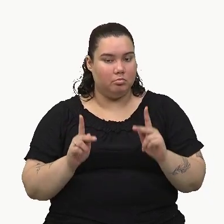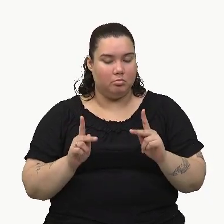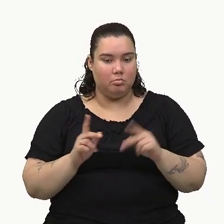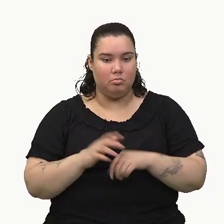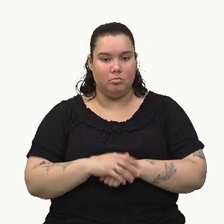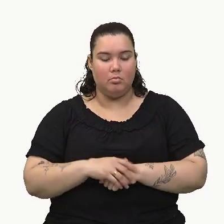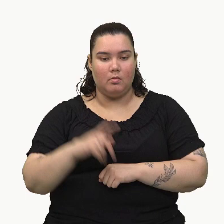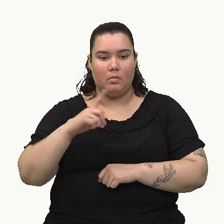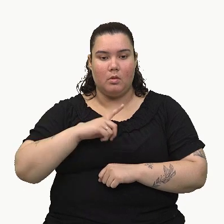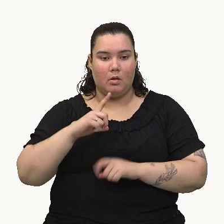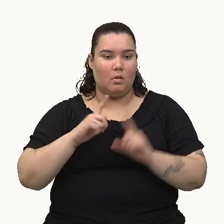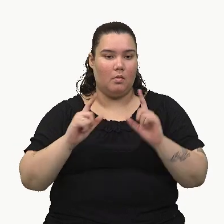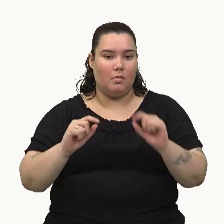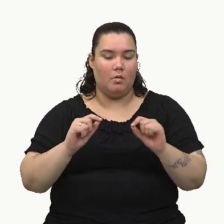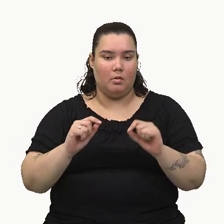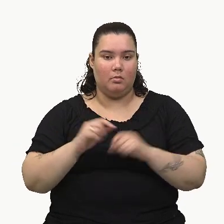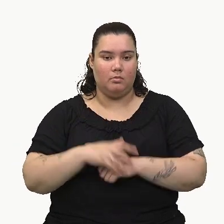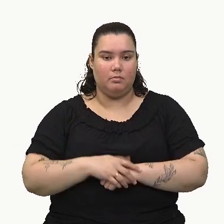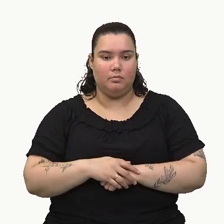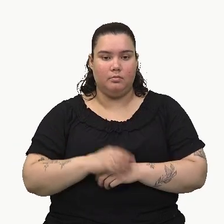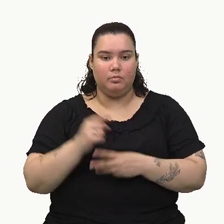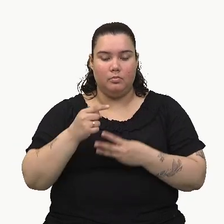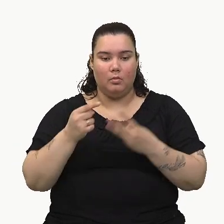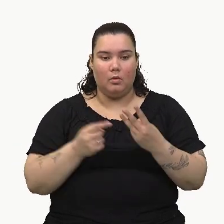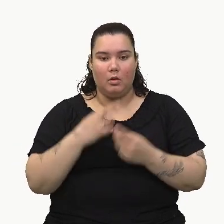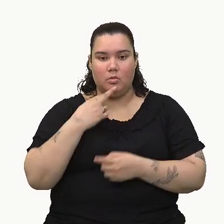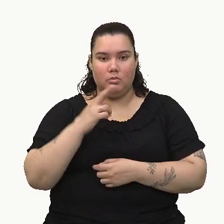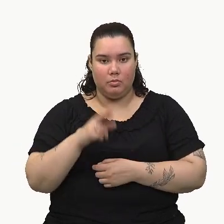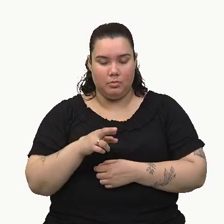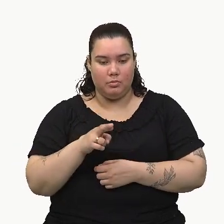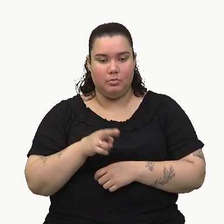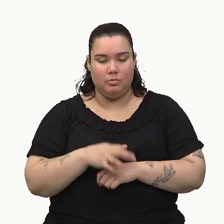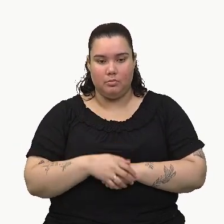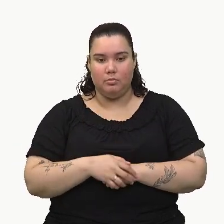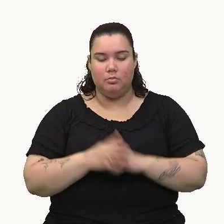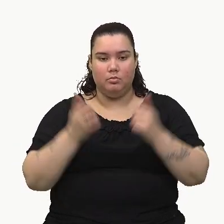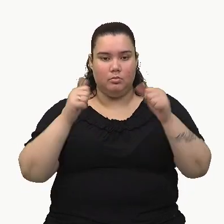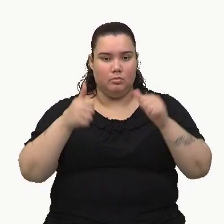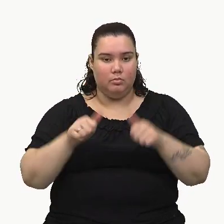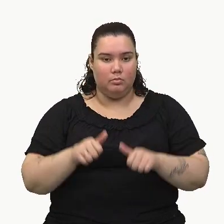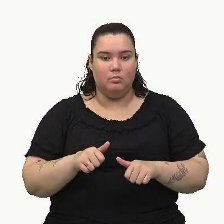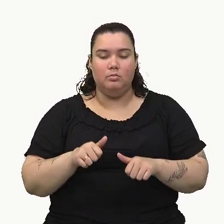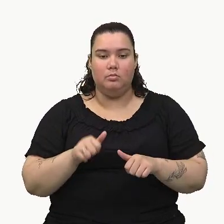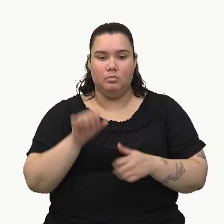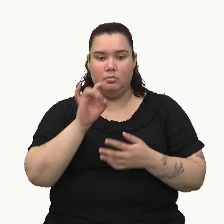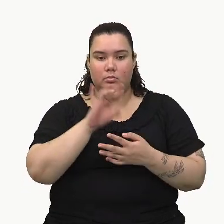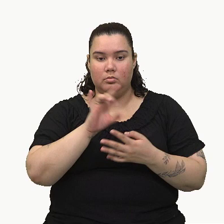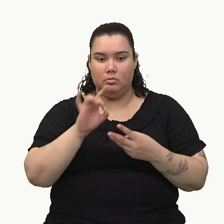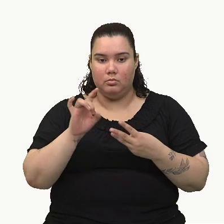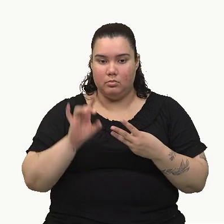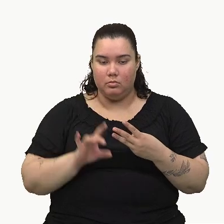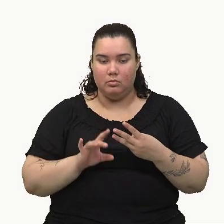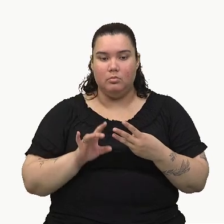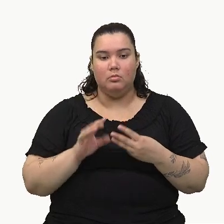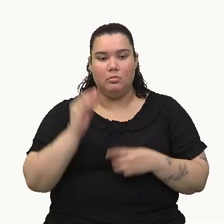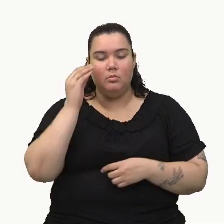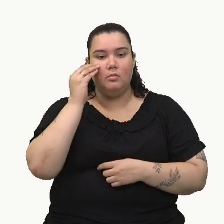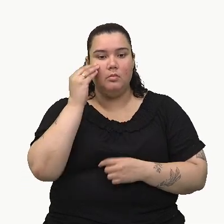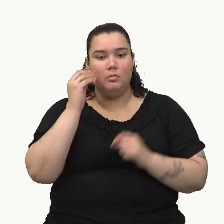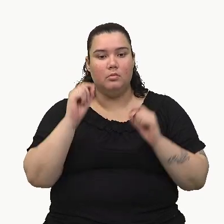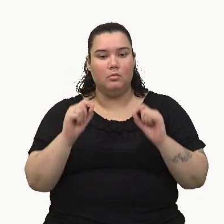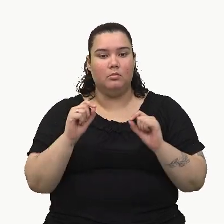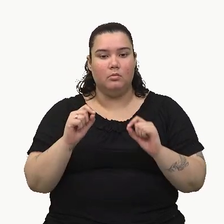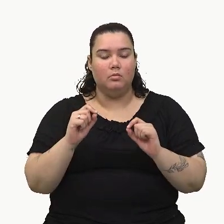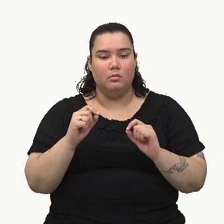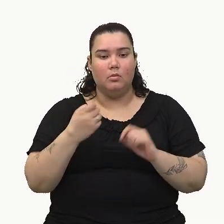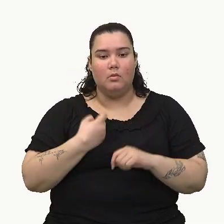Nós temos aí, então, os três resultados. Como analisando agora cada um deles, a gente verifica que o maior